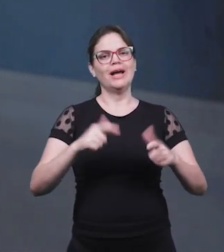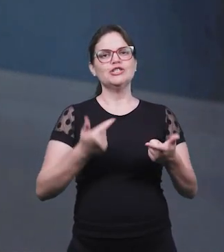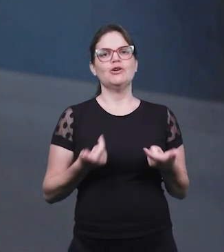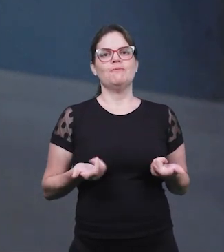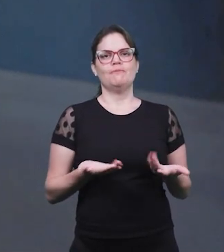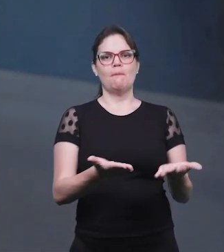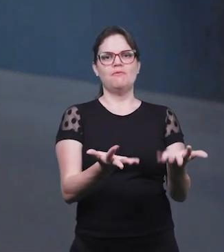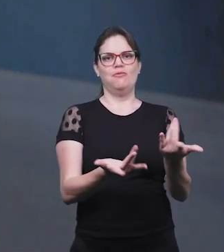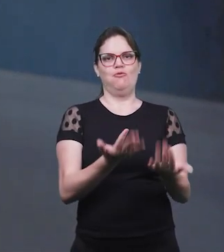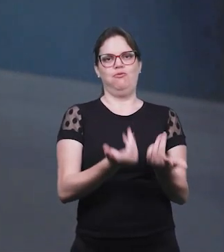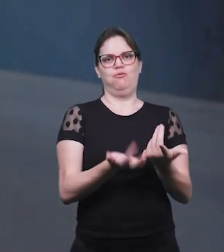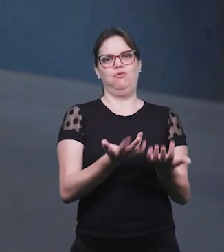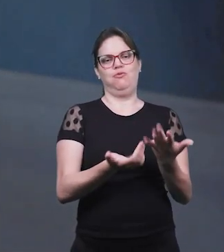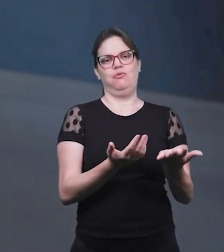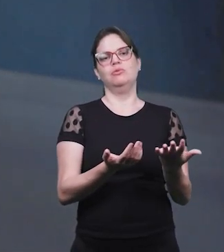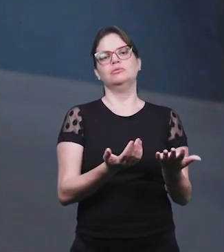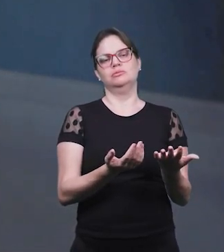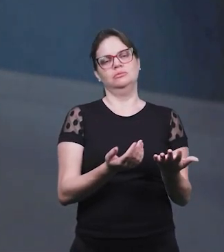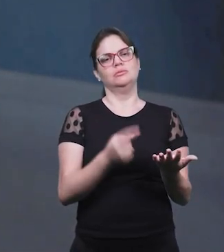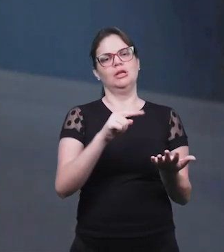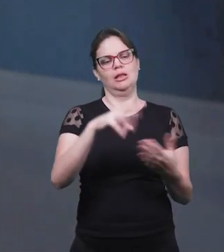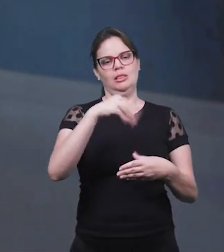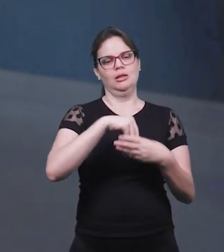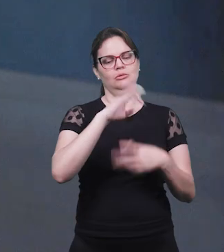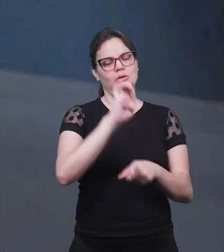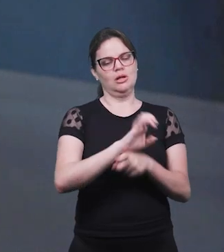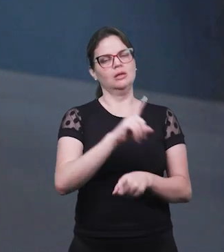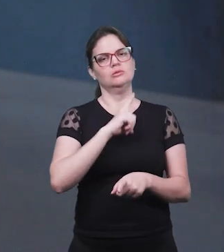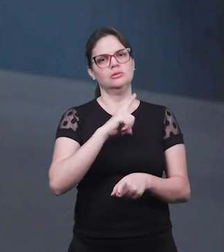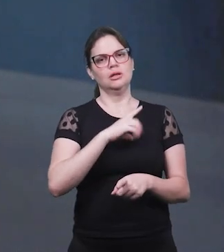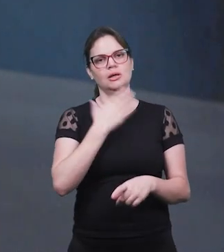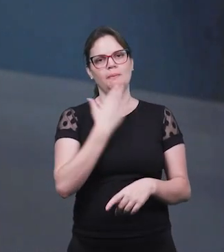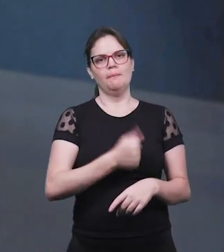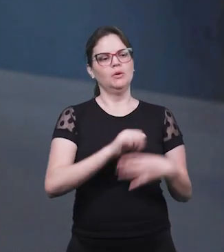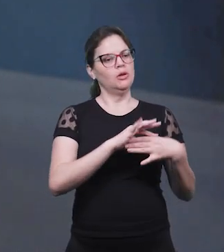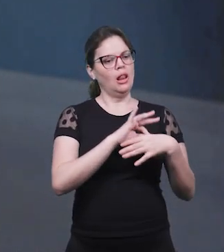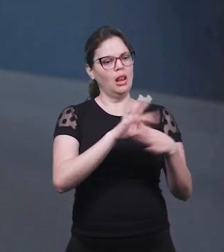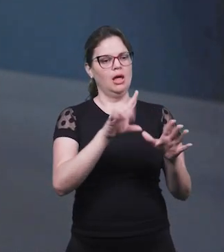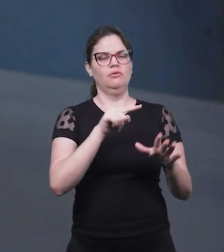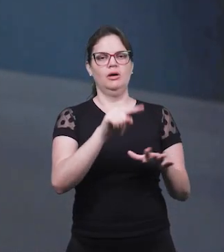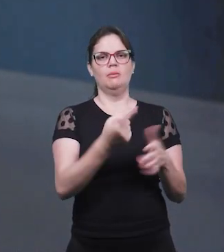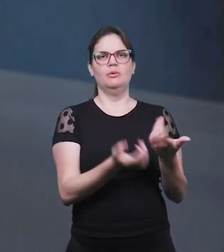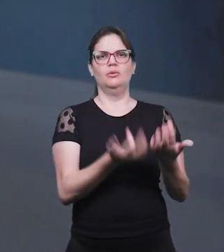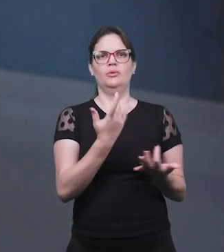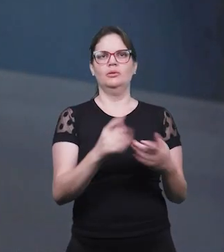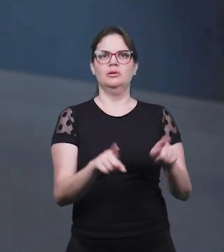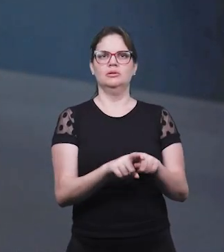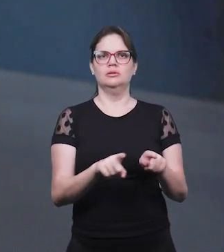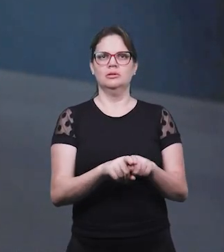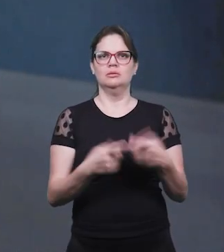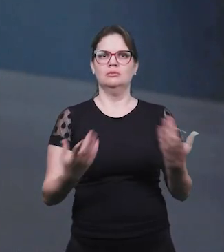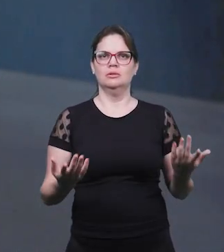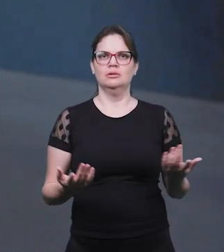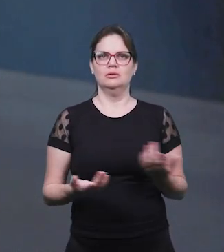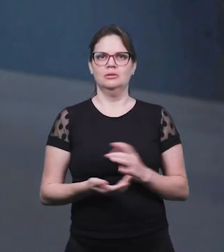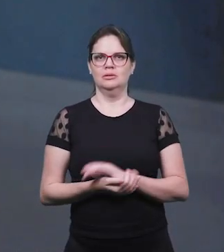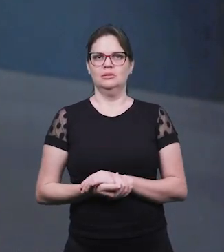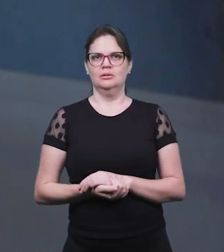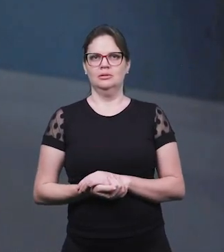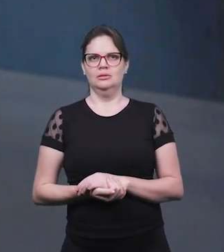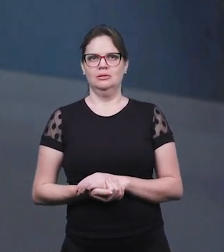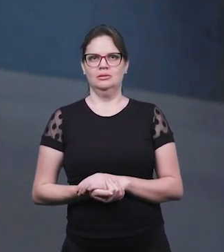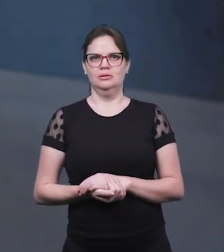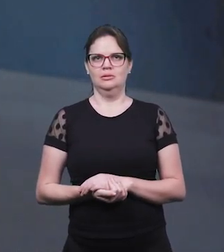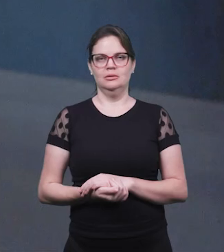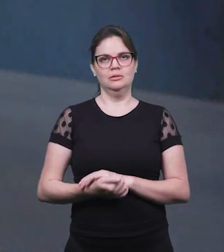forma mais correta e legal de destinar e também humanizada, né? Porque